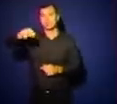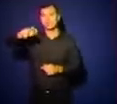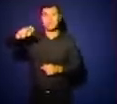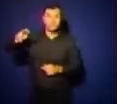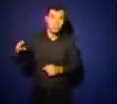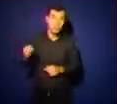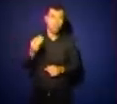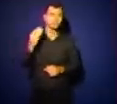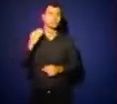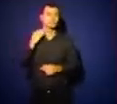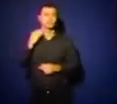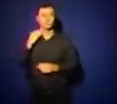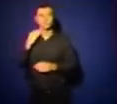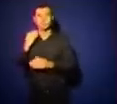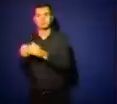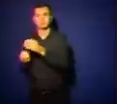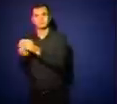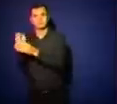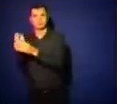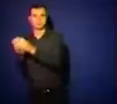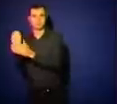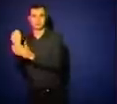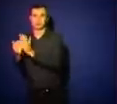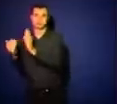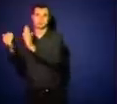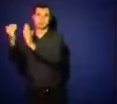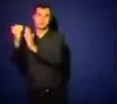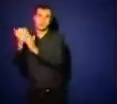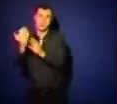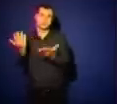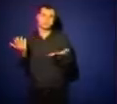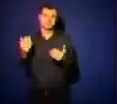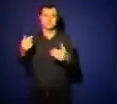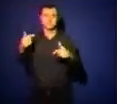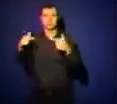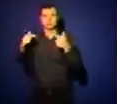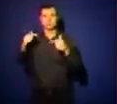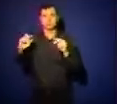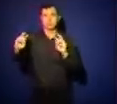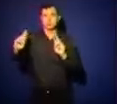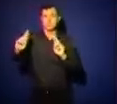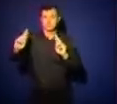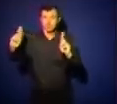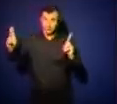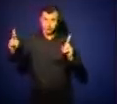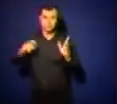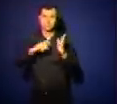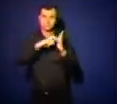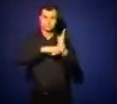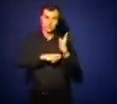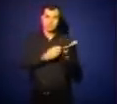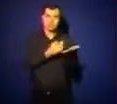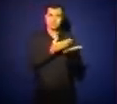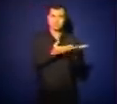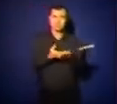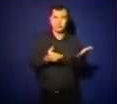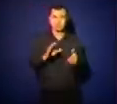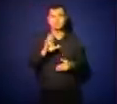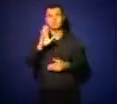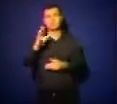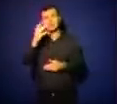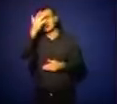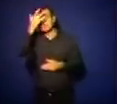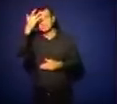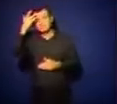Então você tem de um lado um serviço que você não faz da mesma forma mas do outro lado você tem uma nova empresa um novo agente financeiro